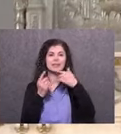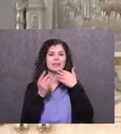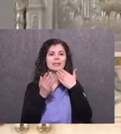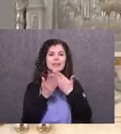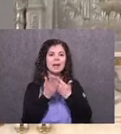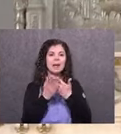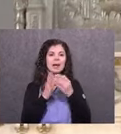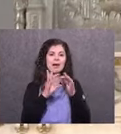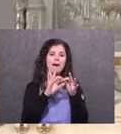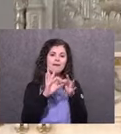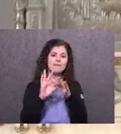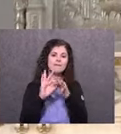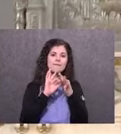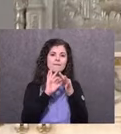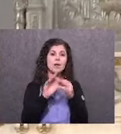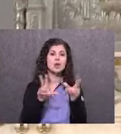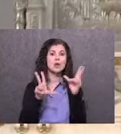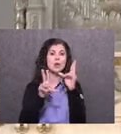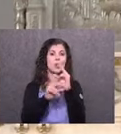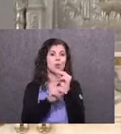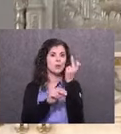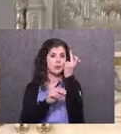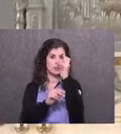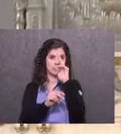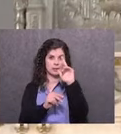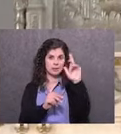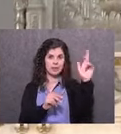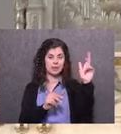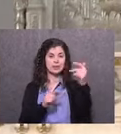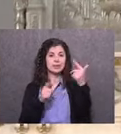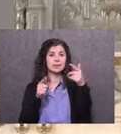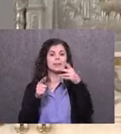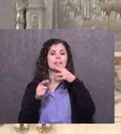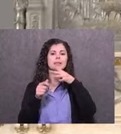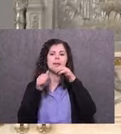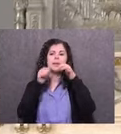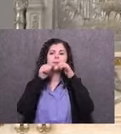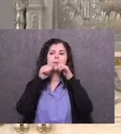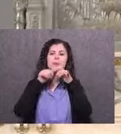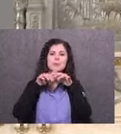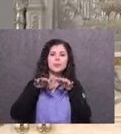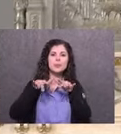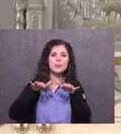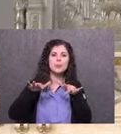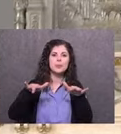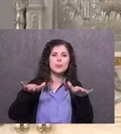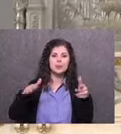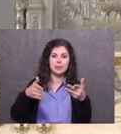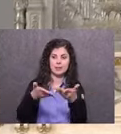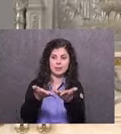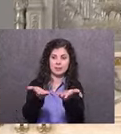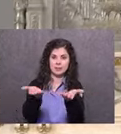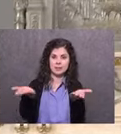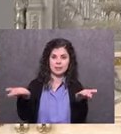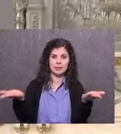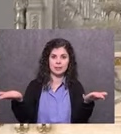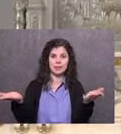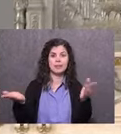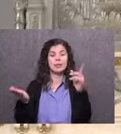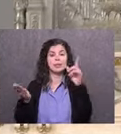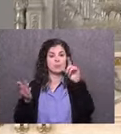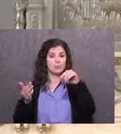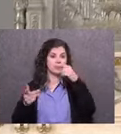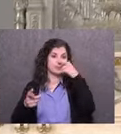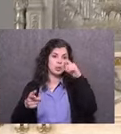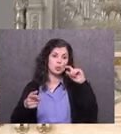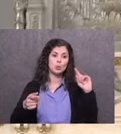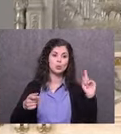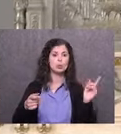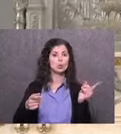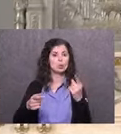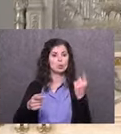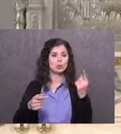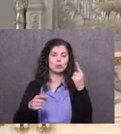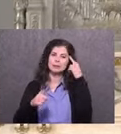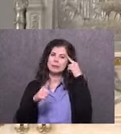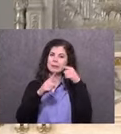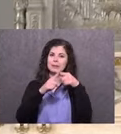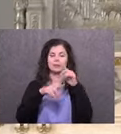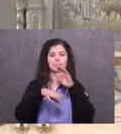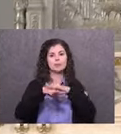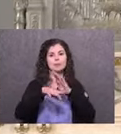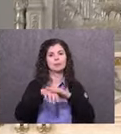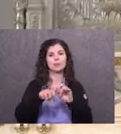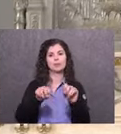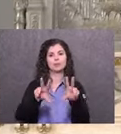aliança, que será derramado por vós e por todos para a remissão